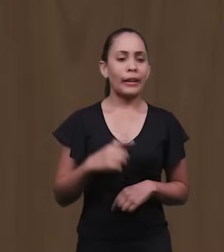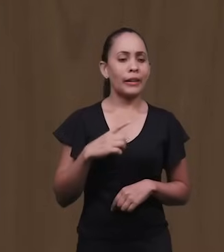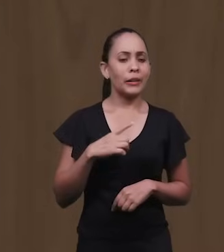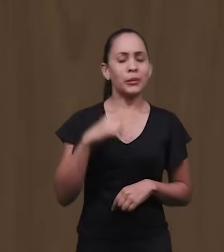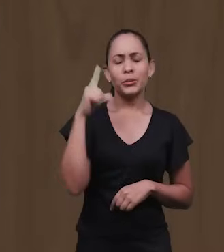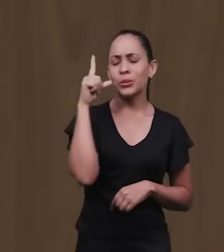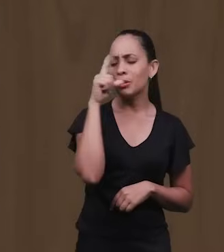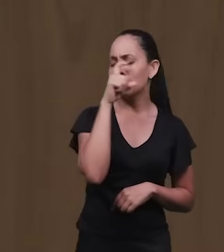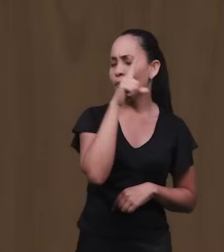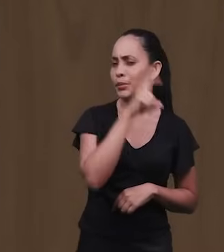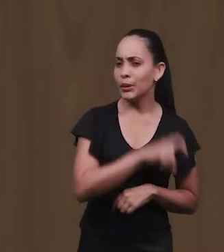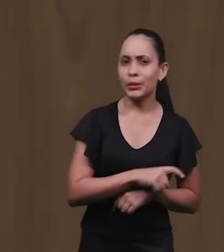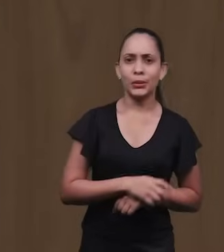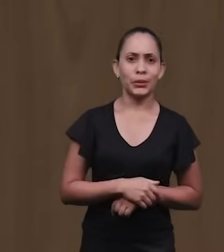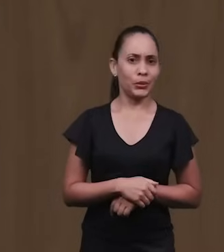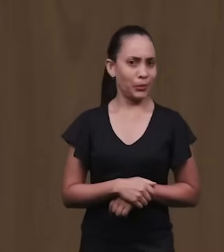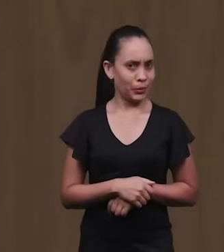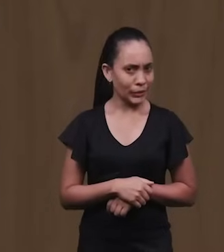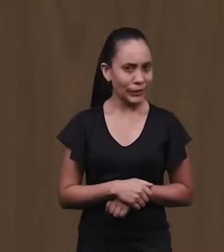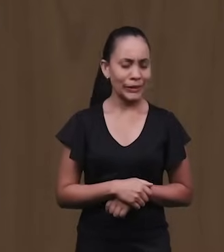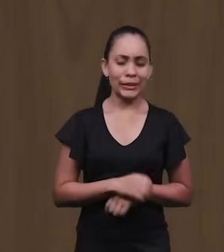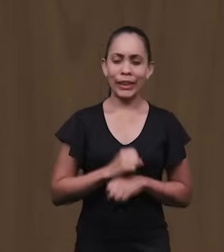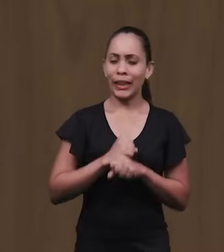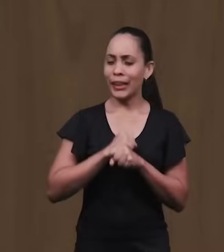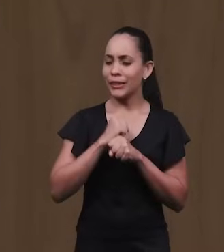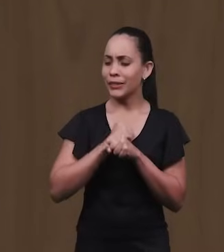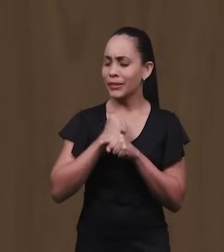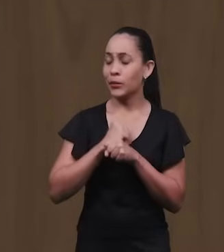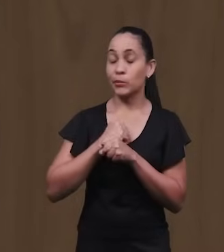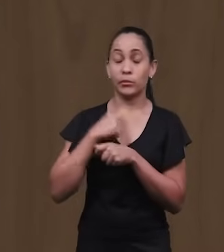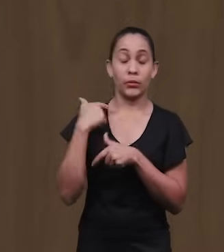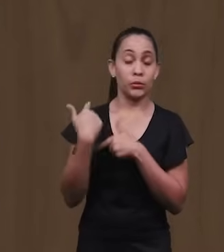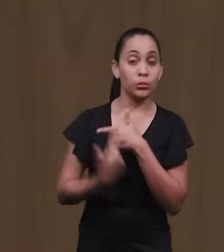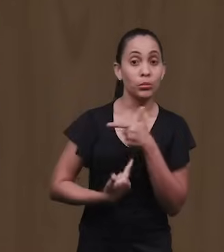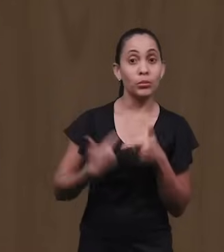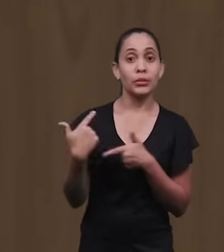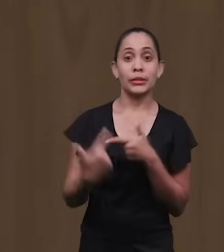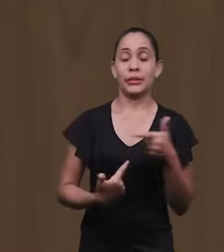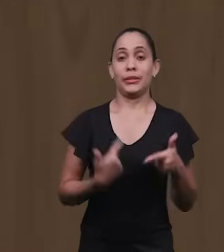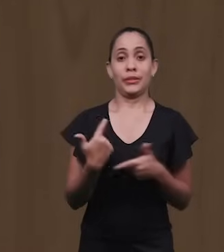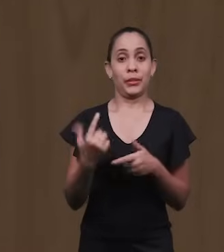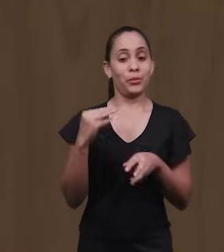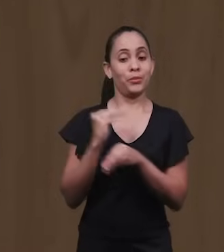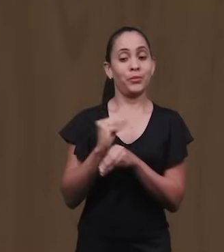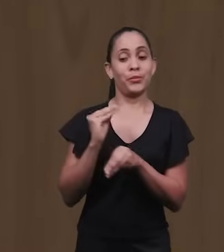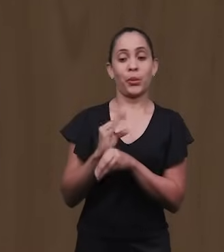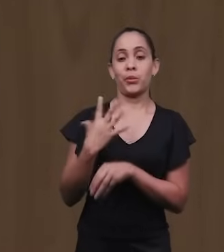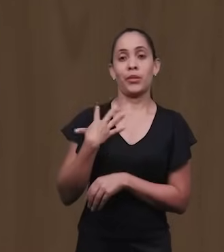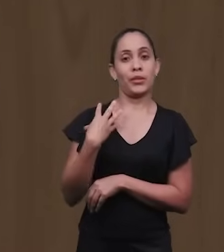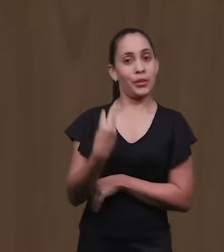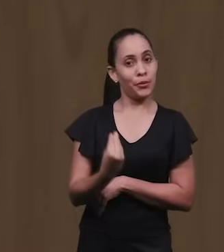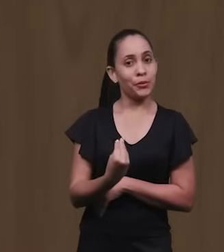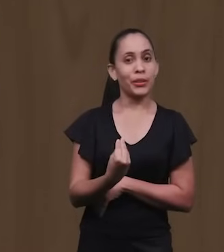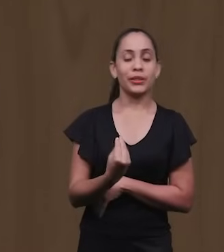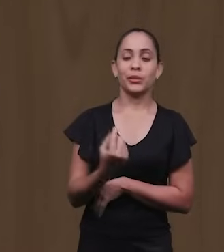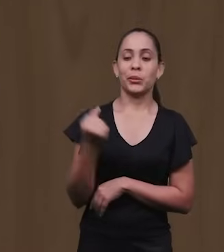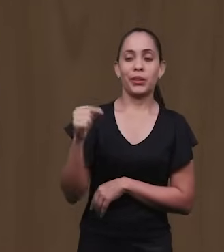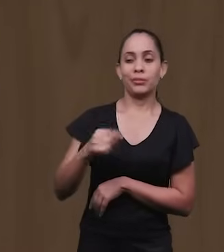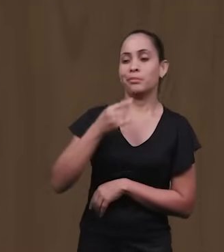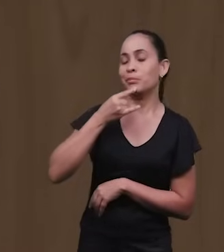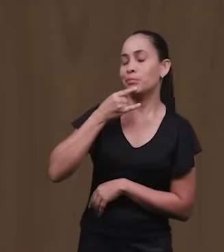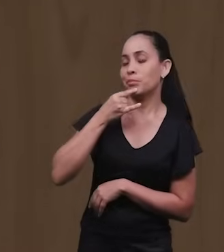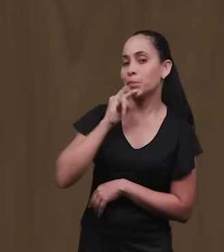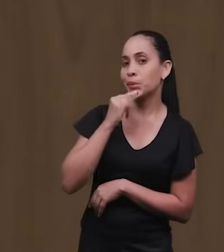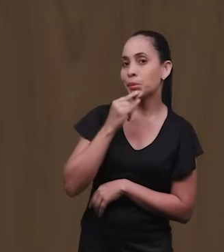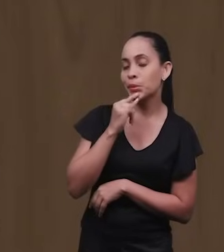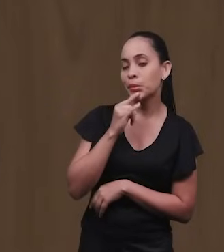muito trabalho a ela, muito trabalho. Há anos, a luta, né? Bebida